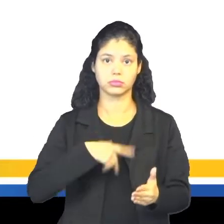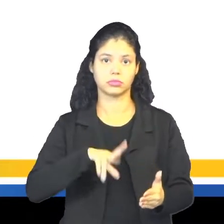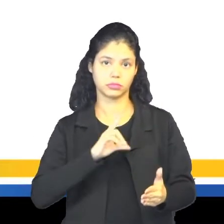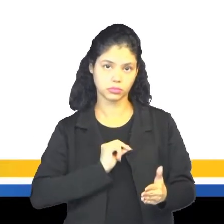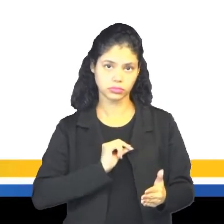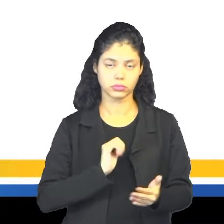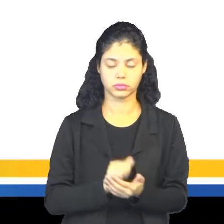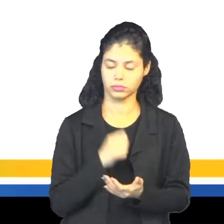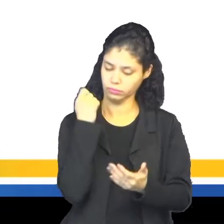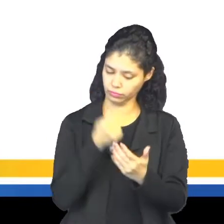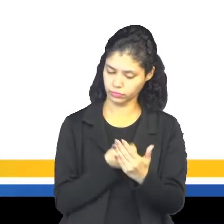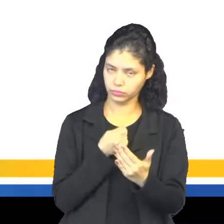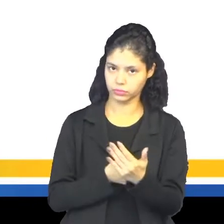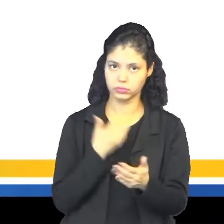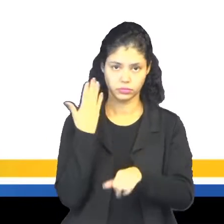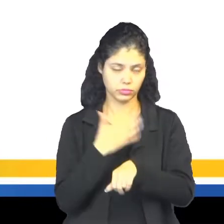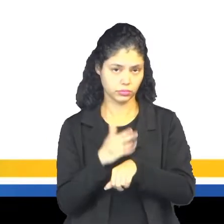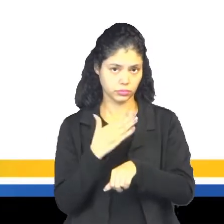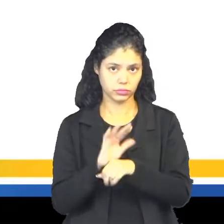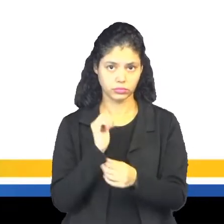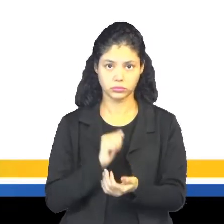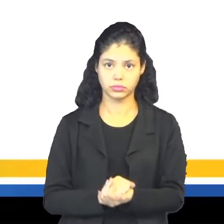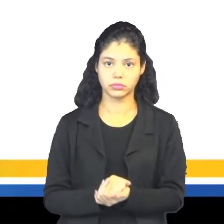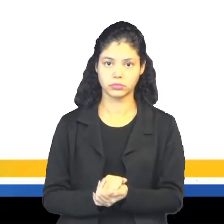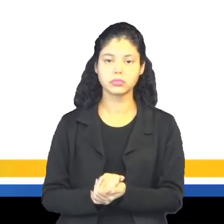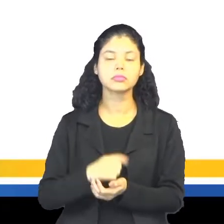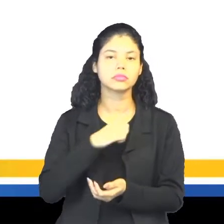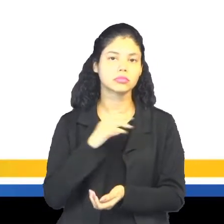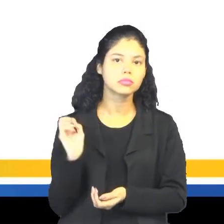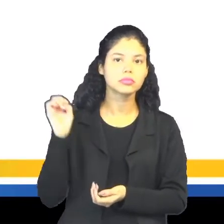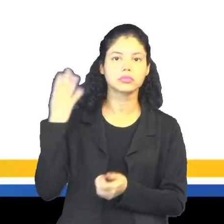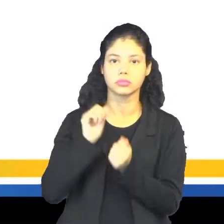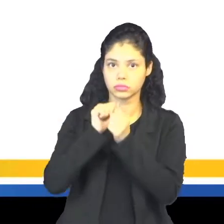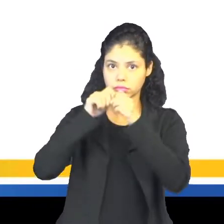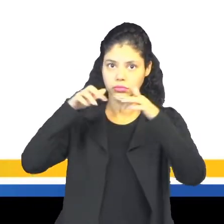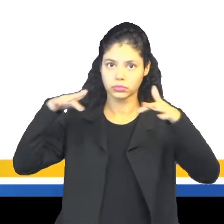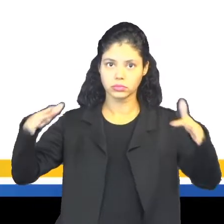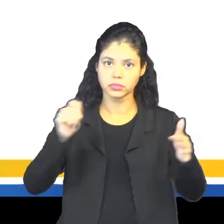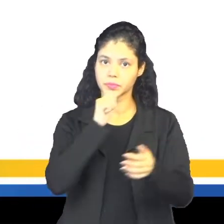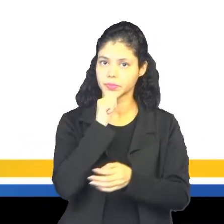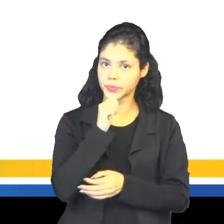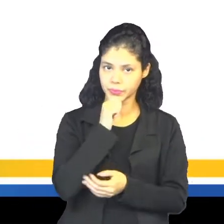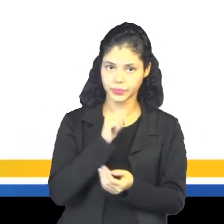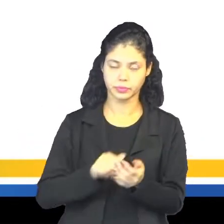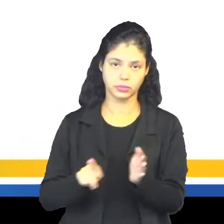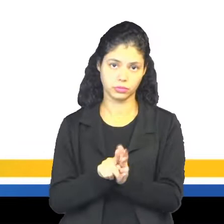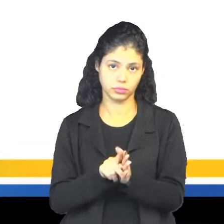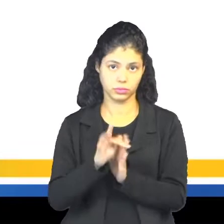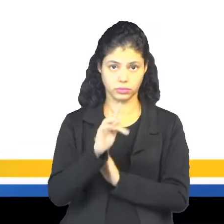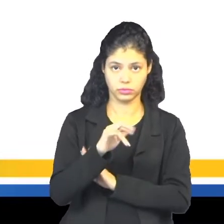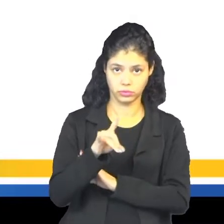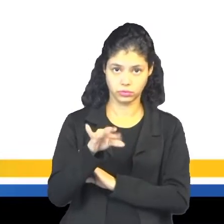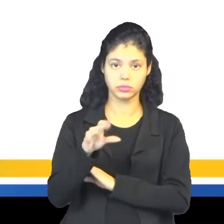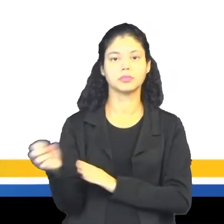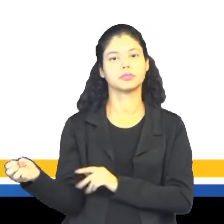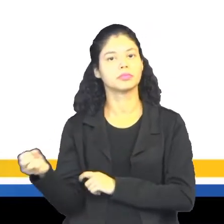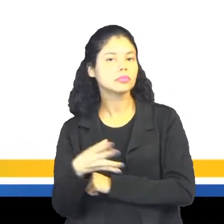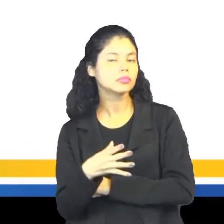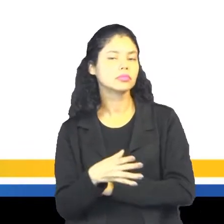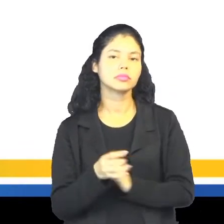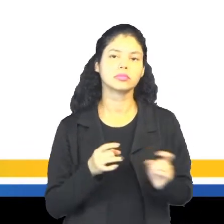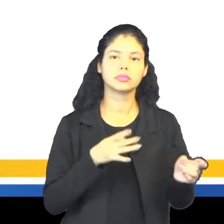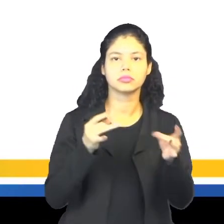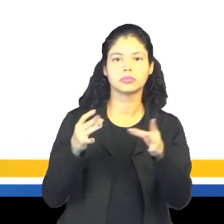né, concretizado na prática colonizadora, que ocasiona a ampliação de suas fronteiras, né, a obtenção de novos comércios,